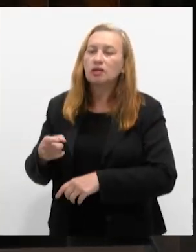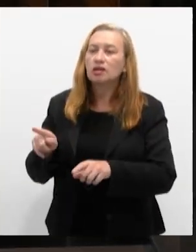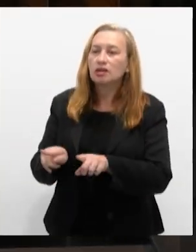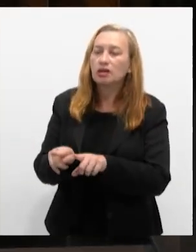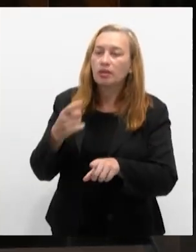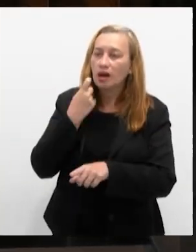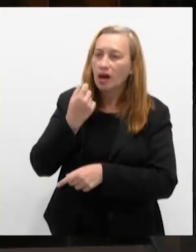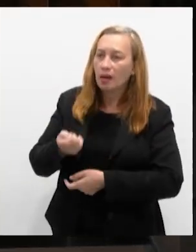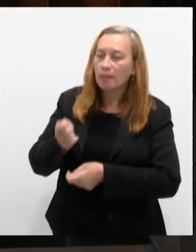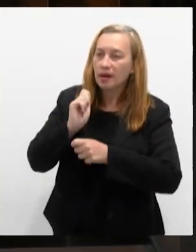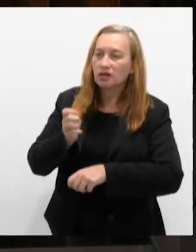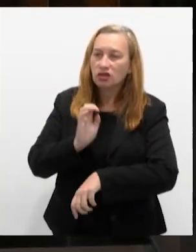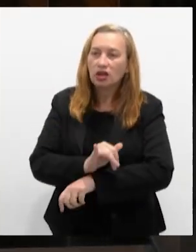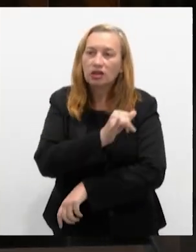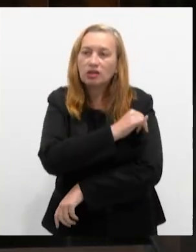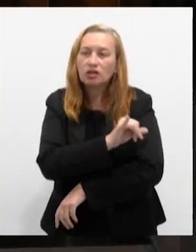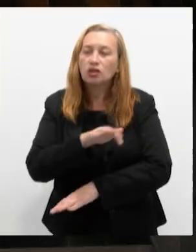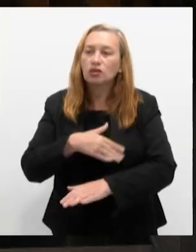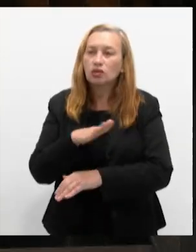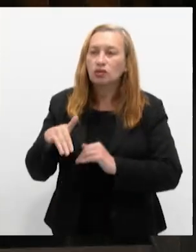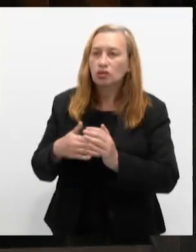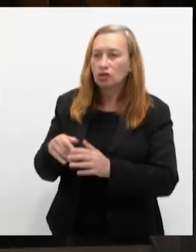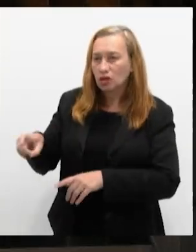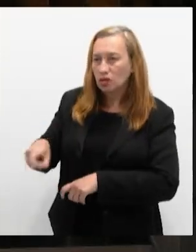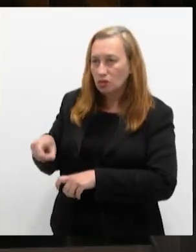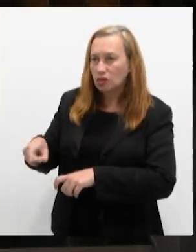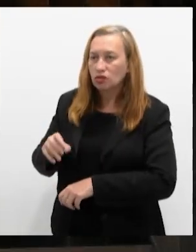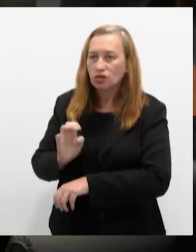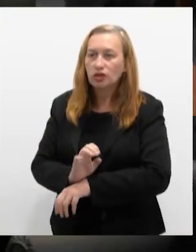Janeiro, fortalecendo também todo o interior do Estado.